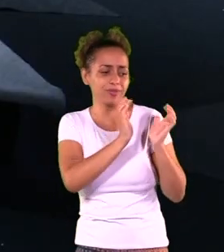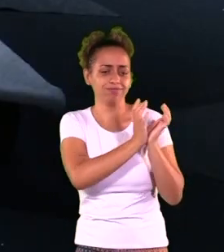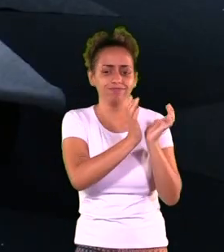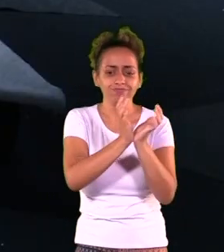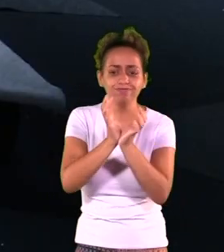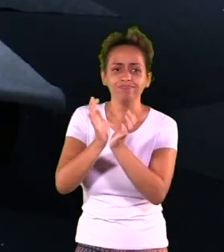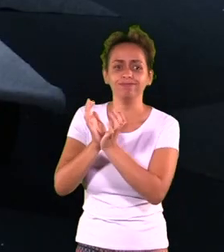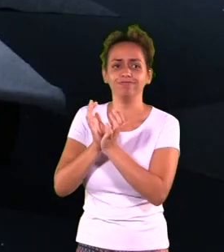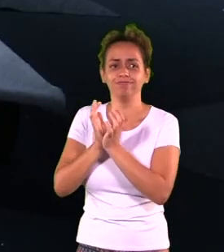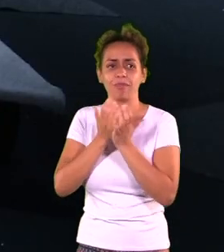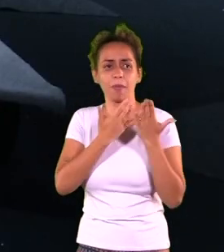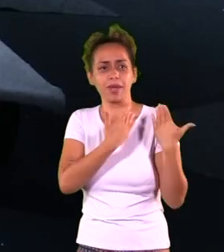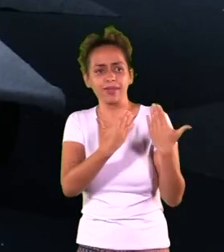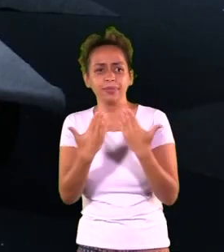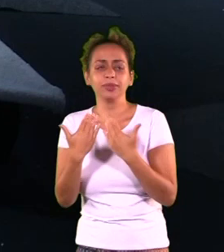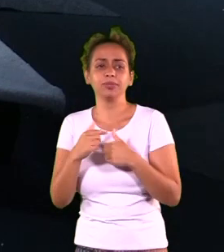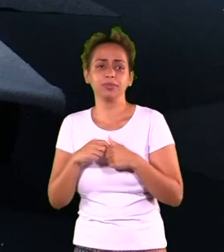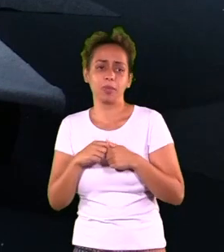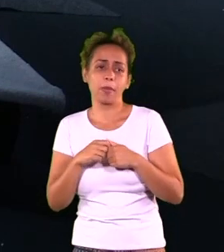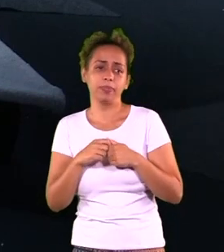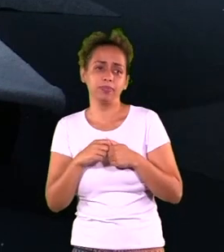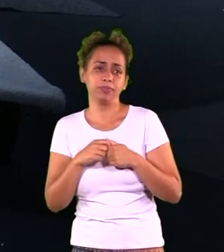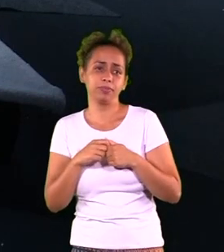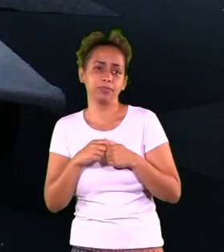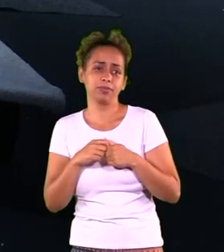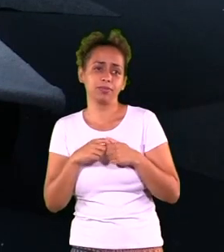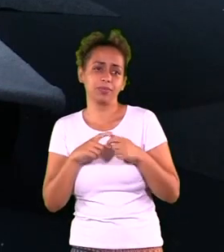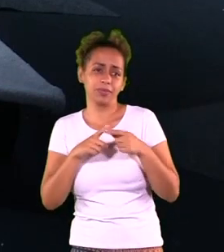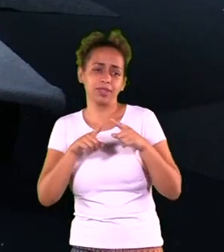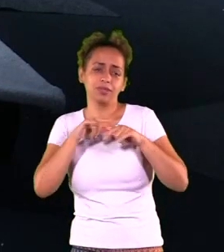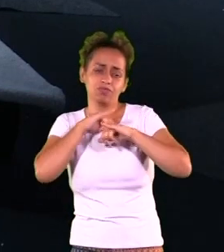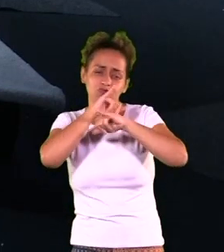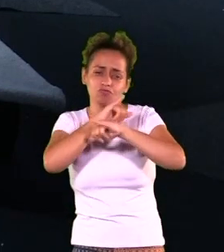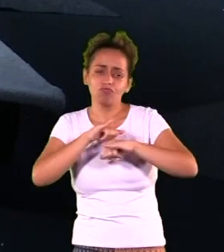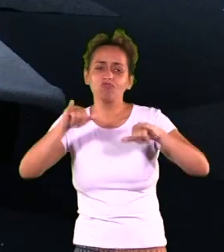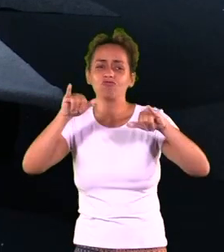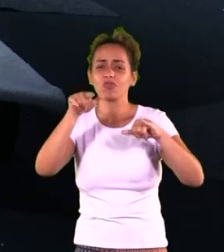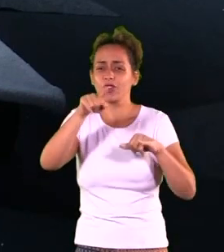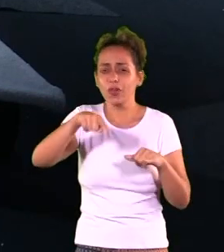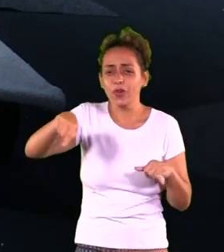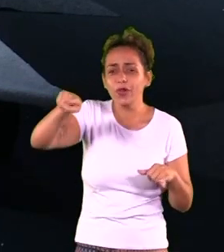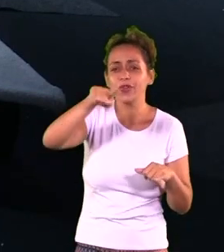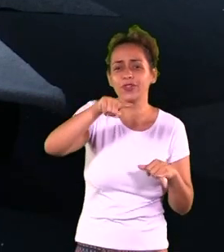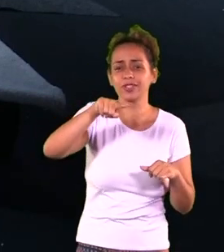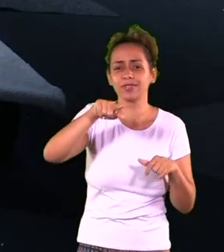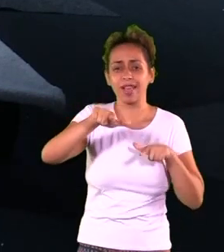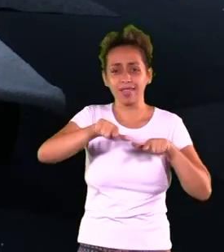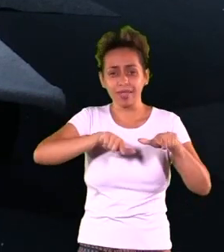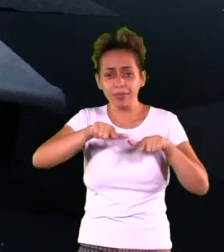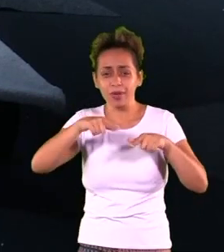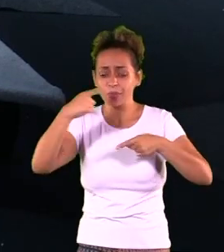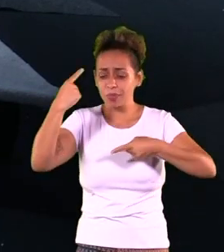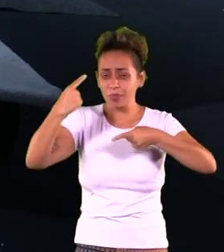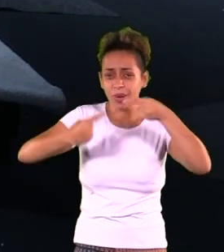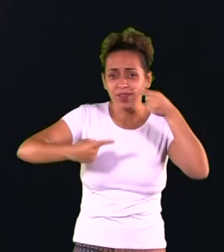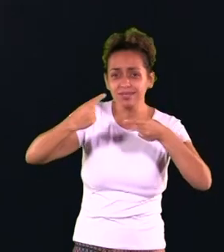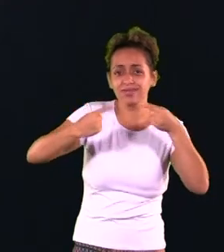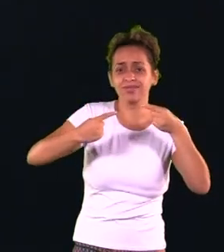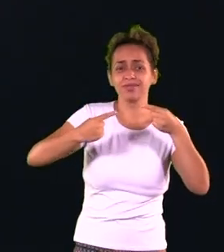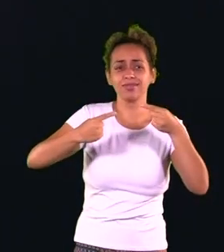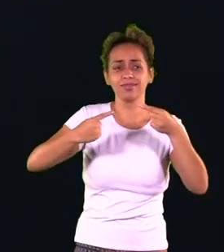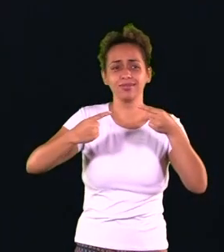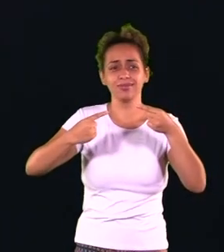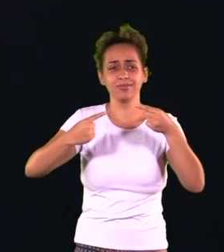esse questionamento Olá a todas as pessoas que fazem política no país sejam eles